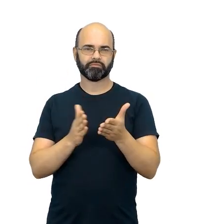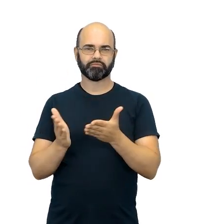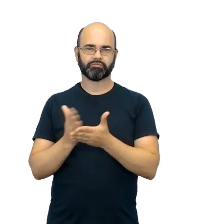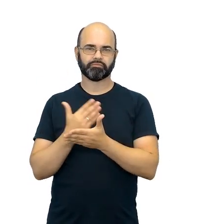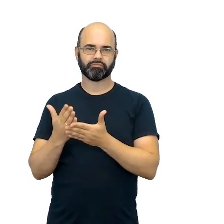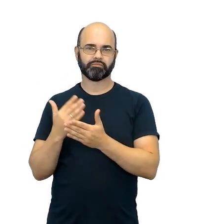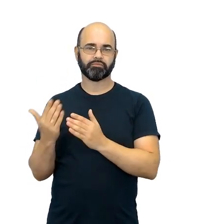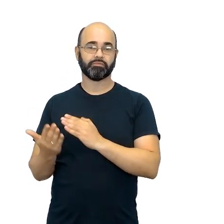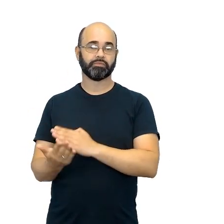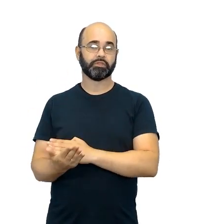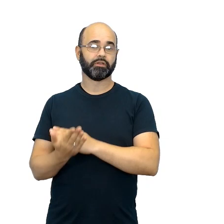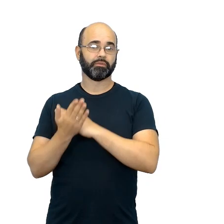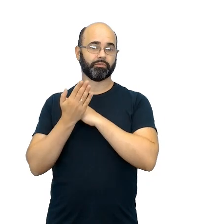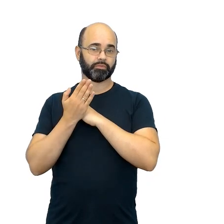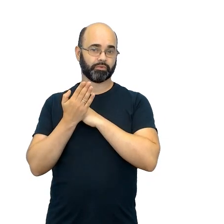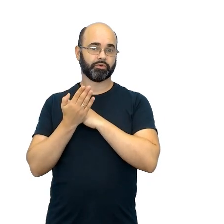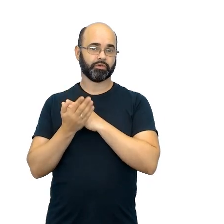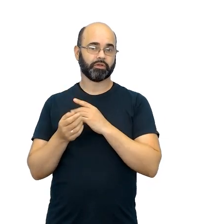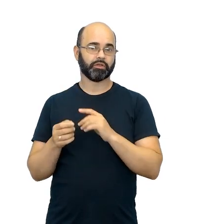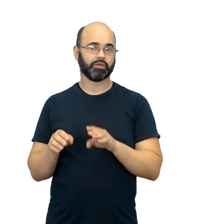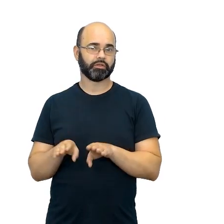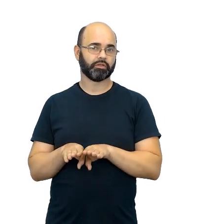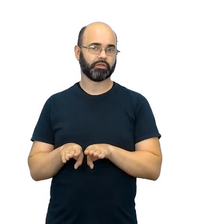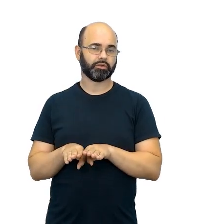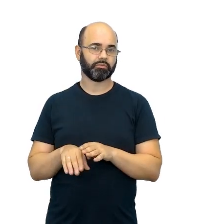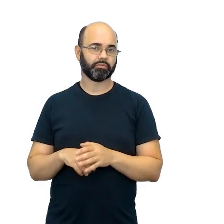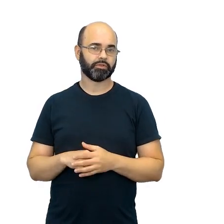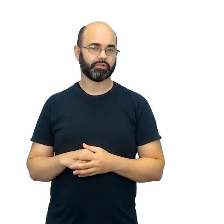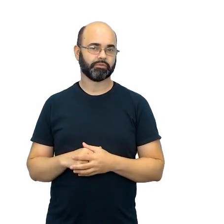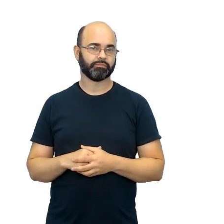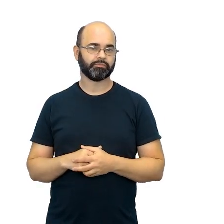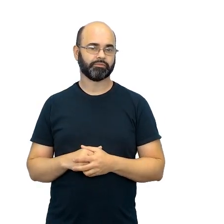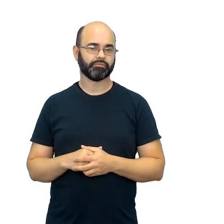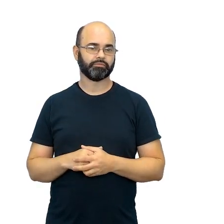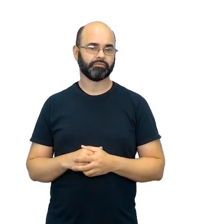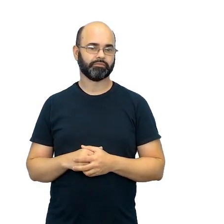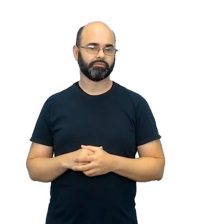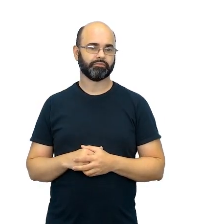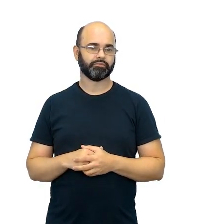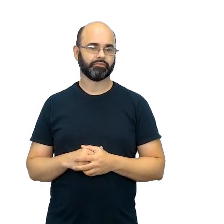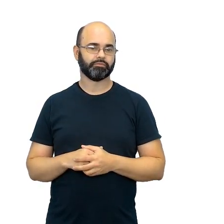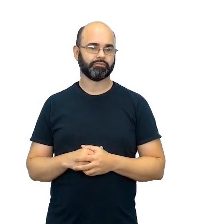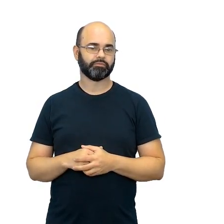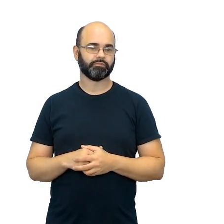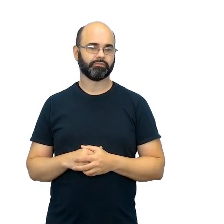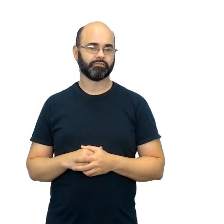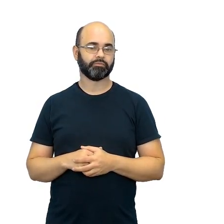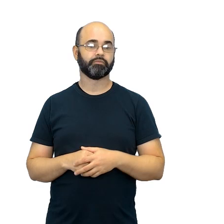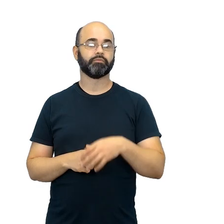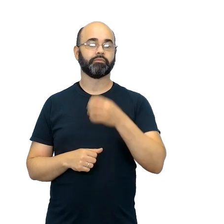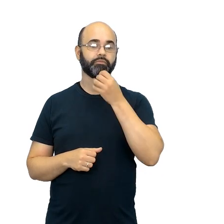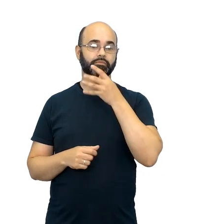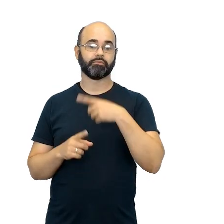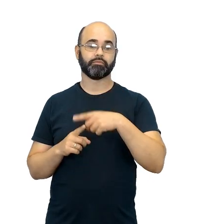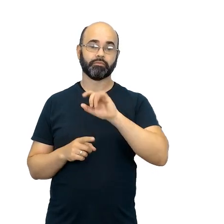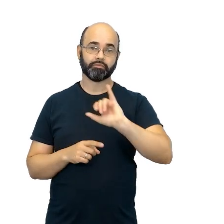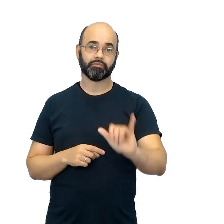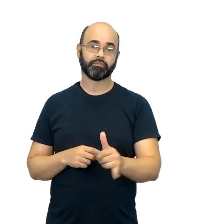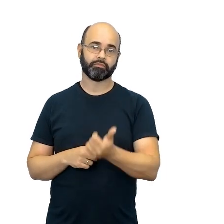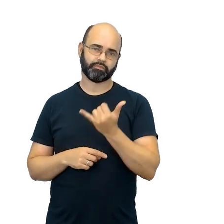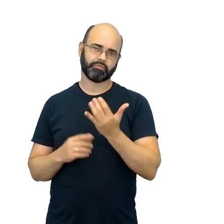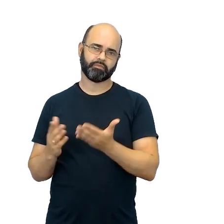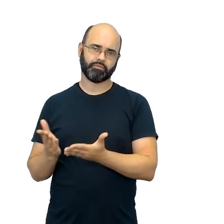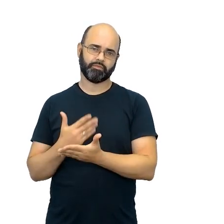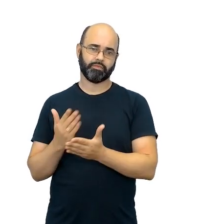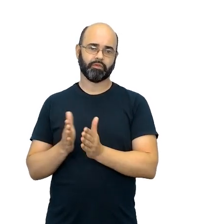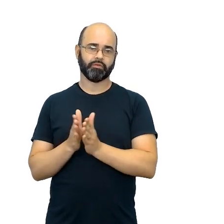o material para a aula também. Eu acho interessante. E o tema aí, né, dessa revista é a física dos